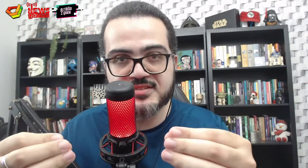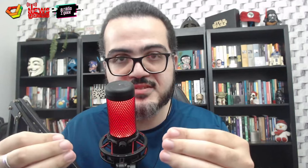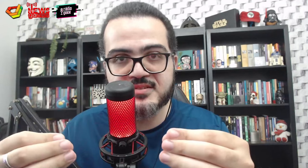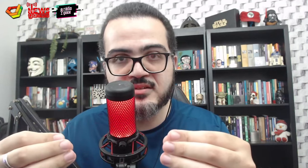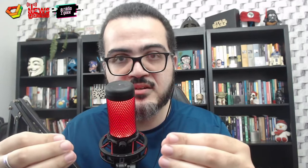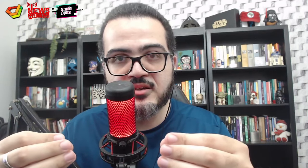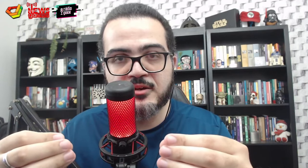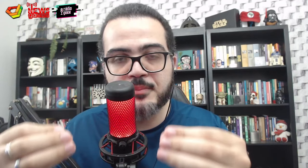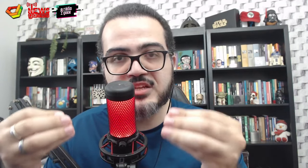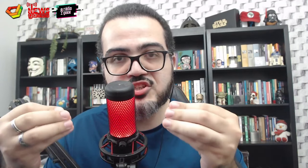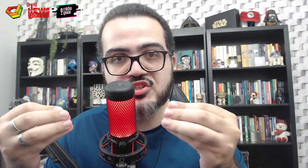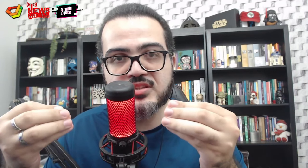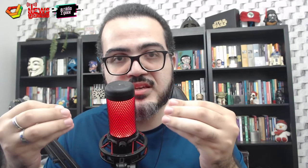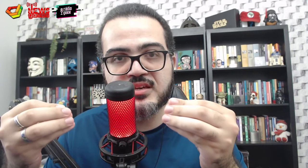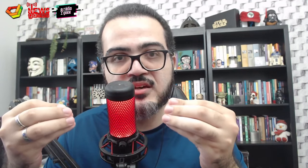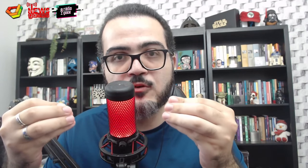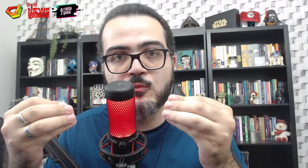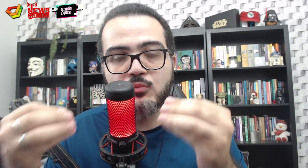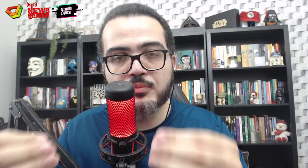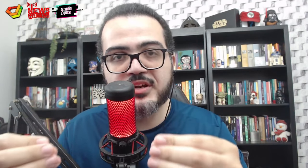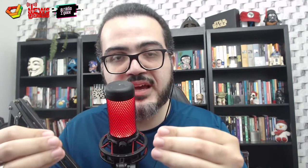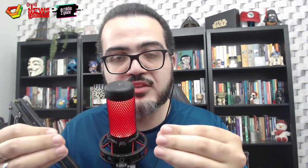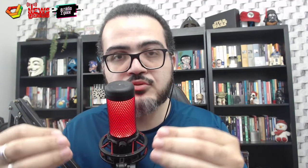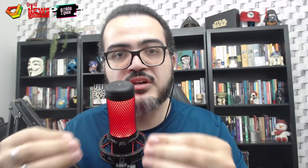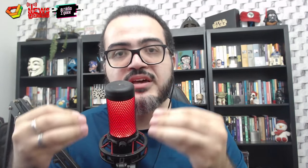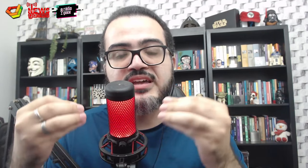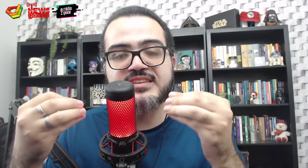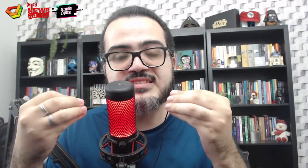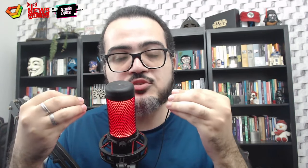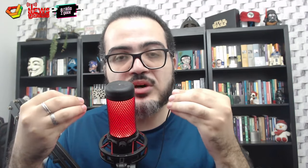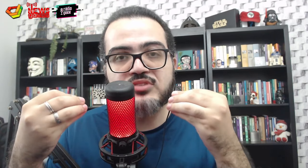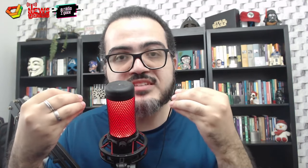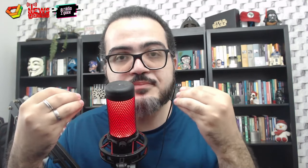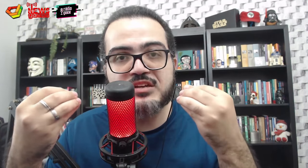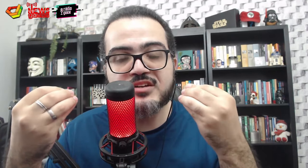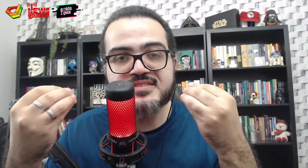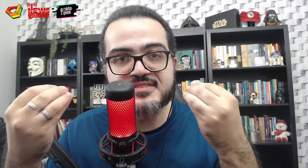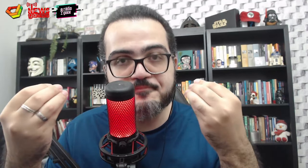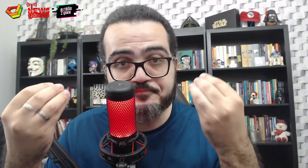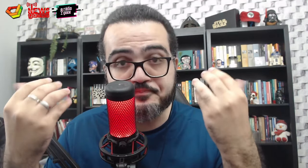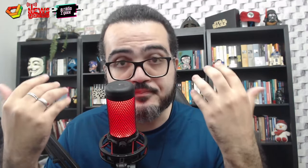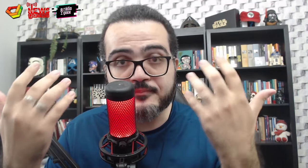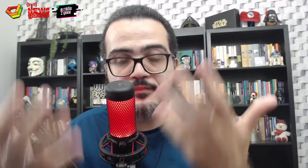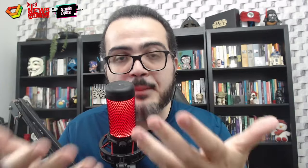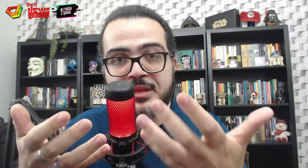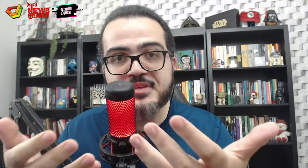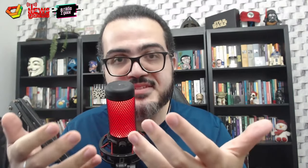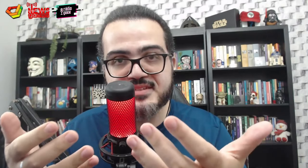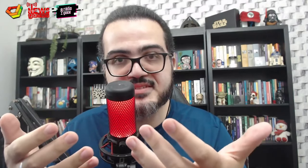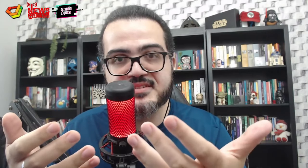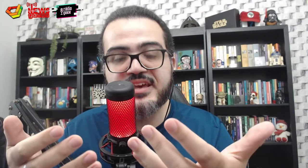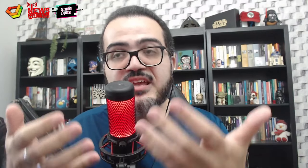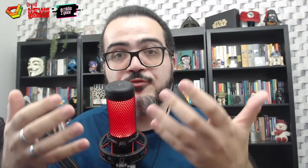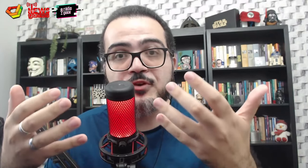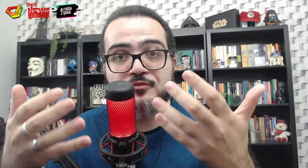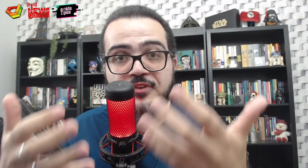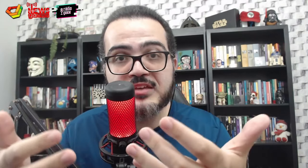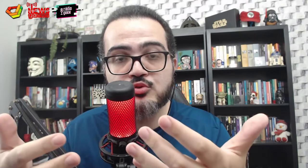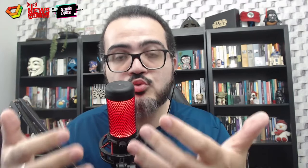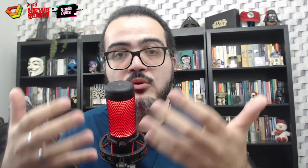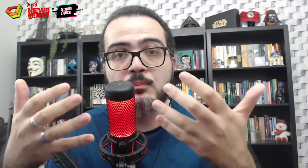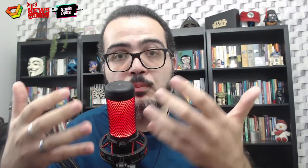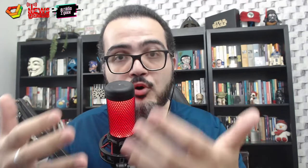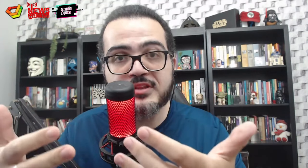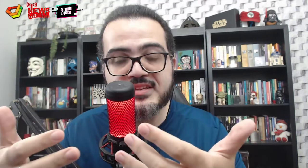práticas pra gente ter um bom mercado ele tá situado nas melhores premissas ele foi